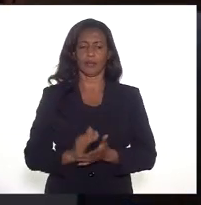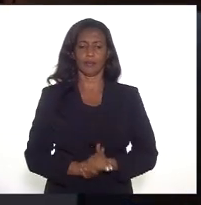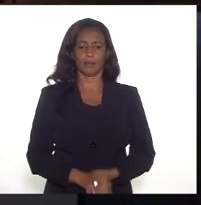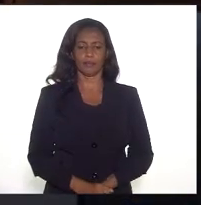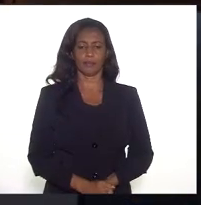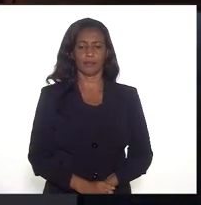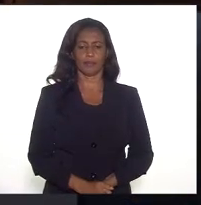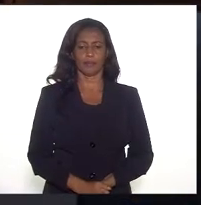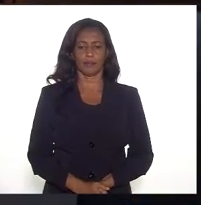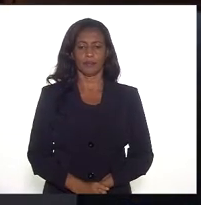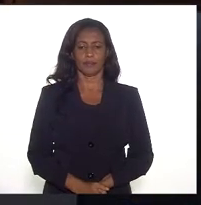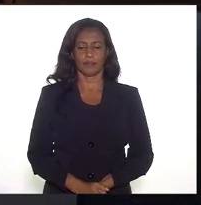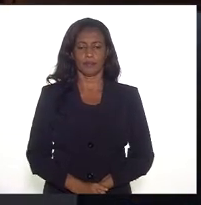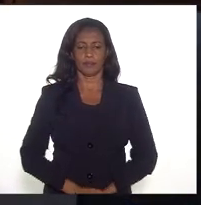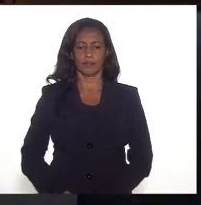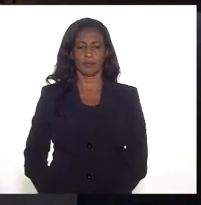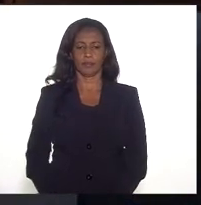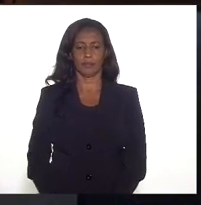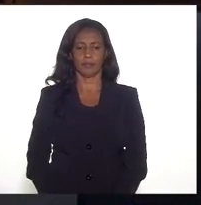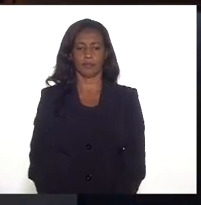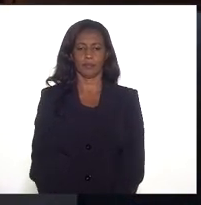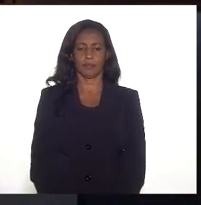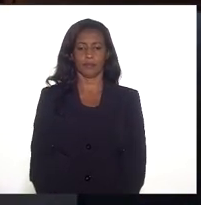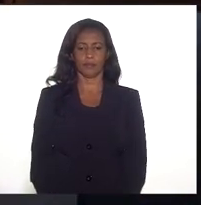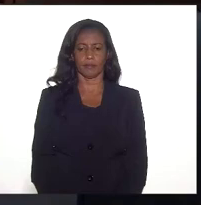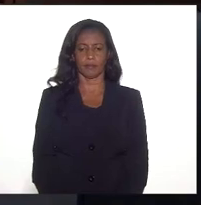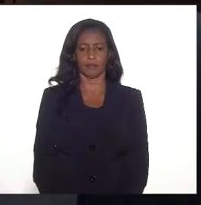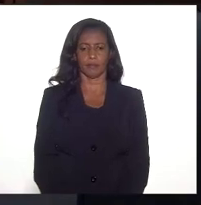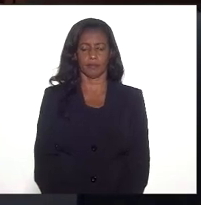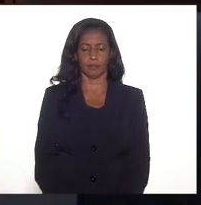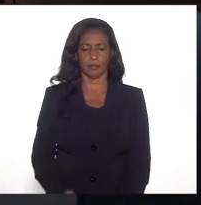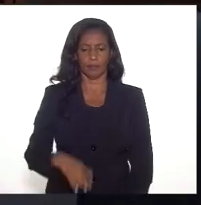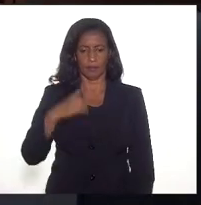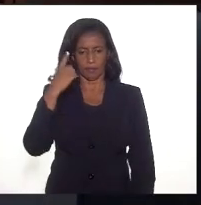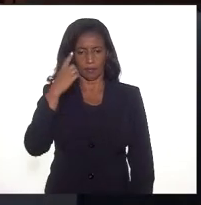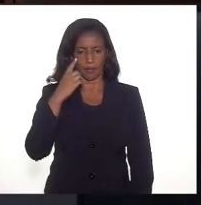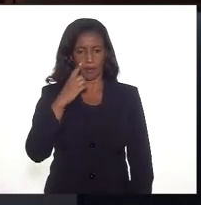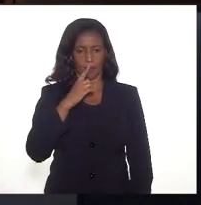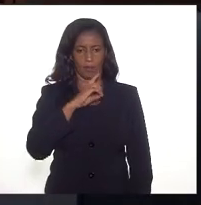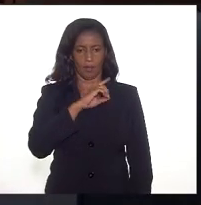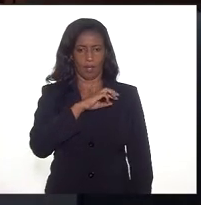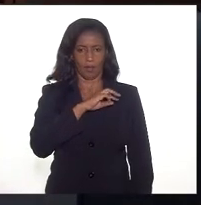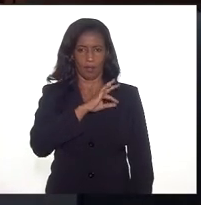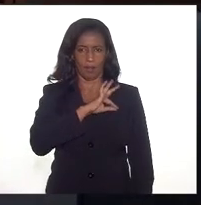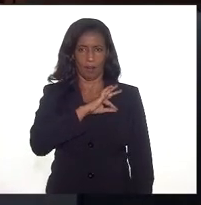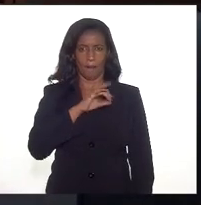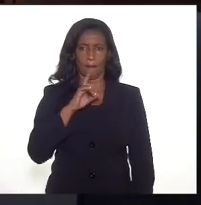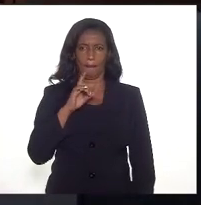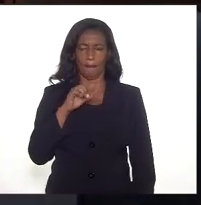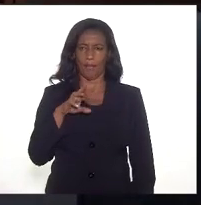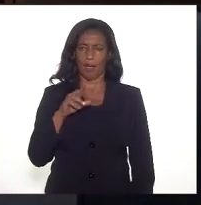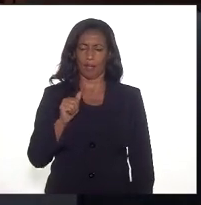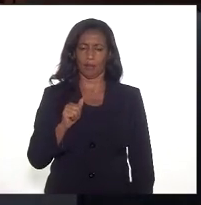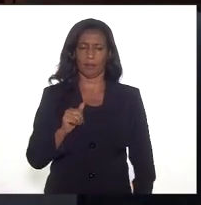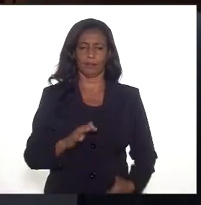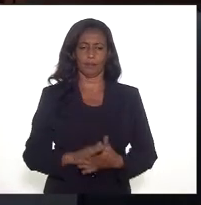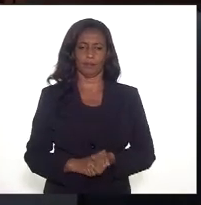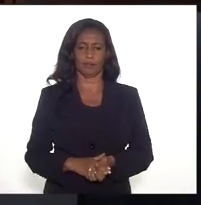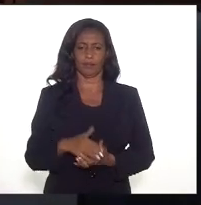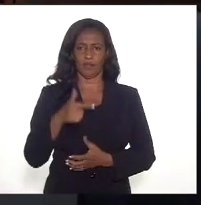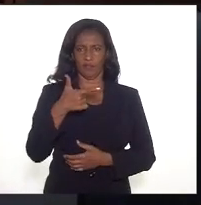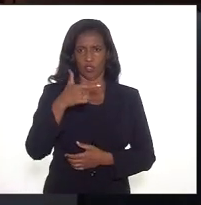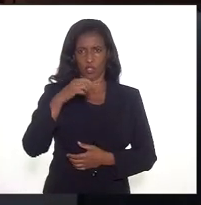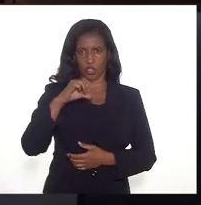ordem, presidente André. Antes de passar para o Mink, deputada Marta, o 29/10/17, ele passou